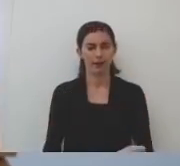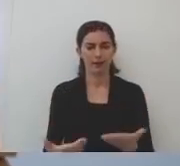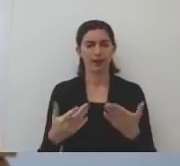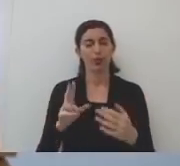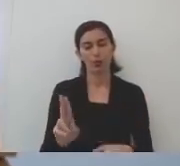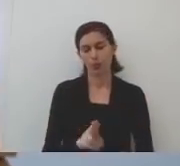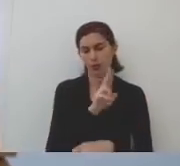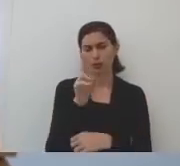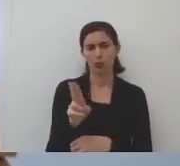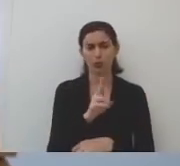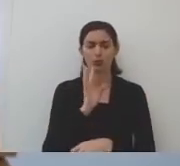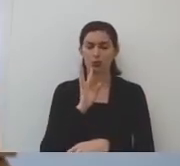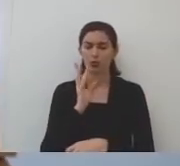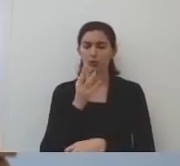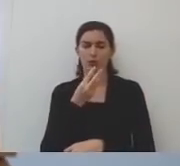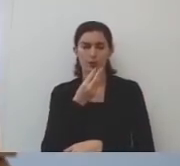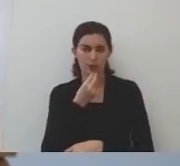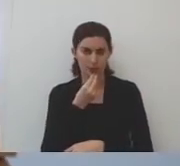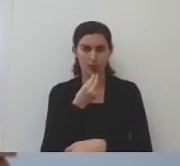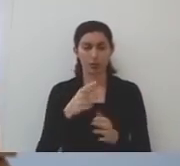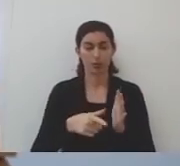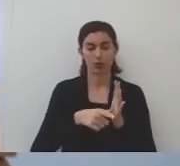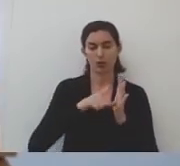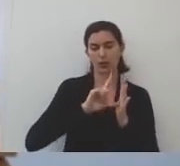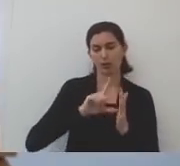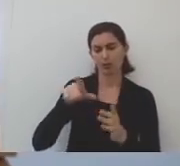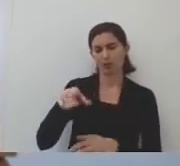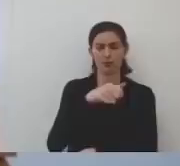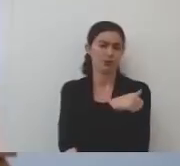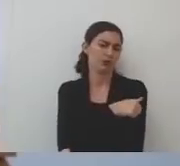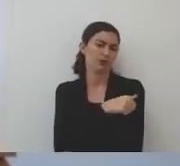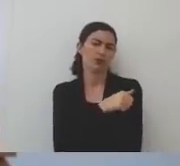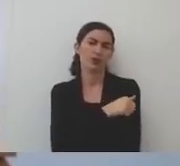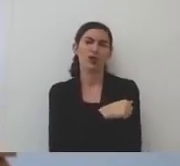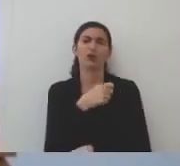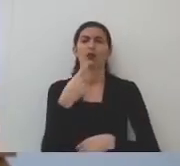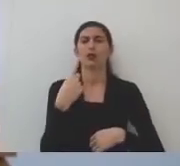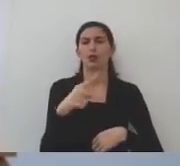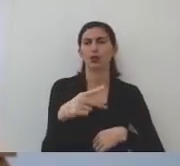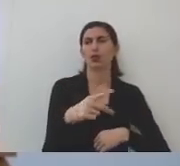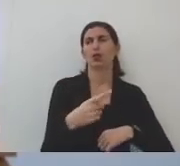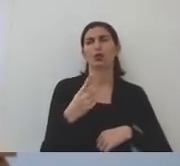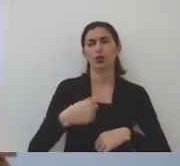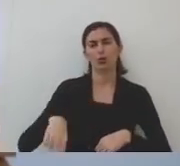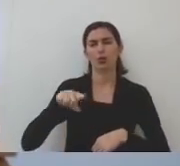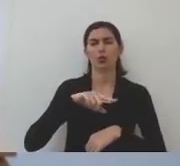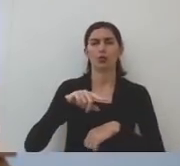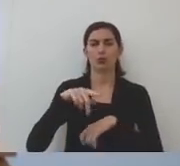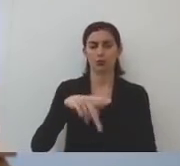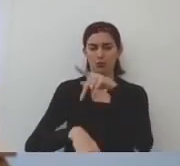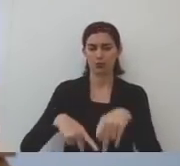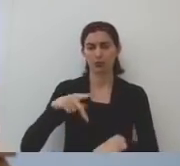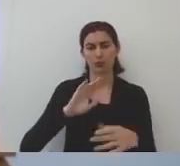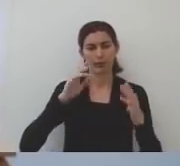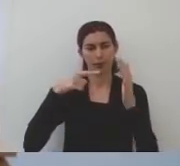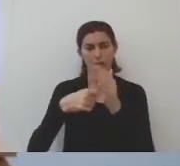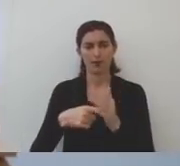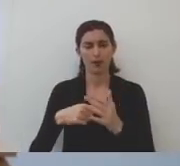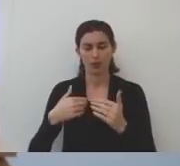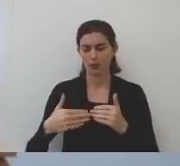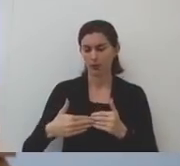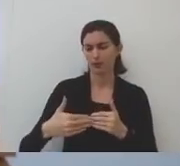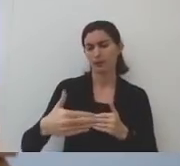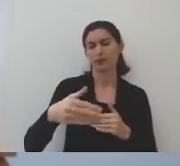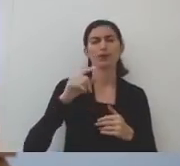gente utilizar o conhecimento prévio do estudante, ou o conhecimento prévio do nosso público-alvo. A gente tem que partir